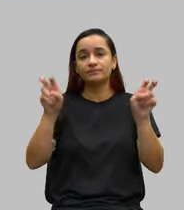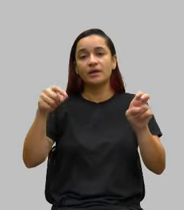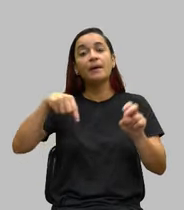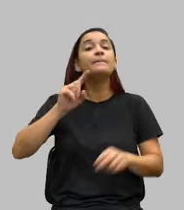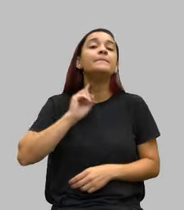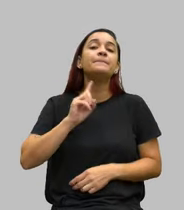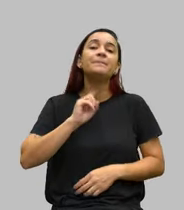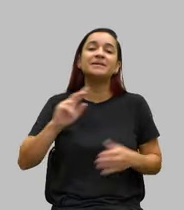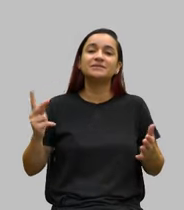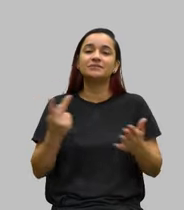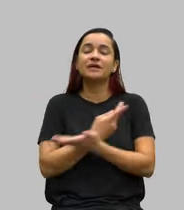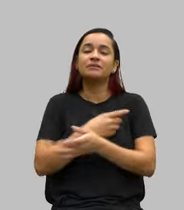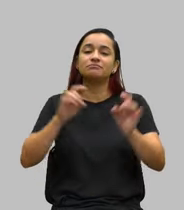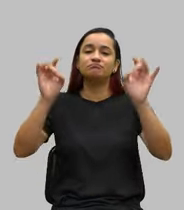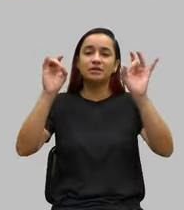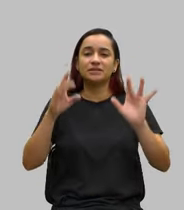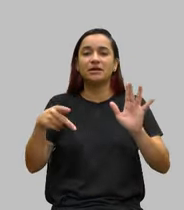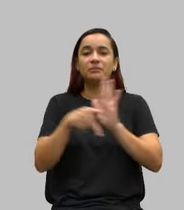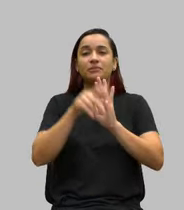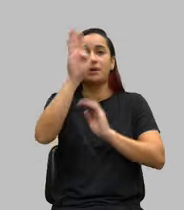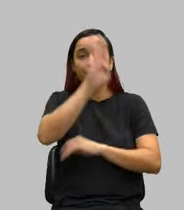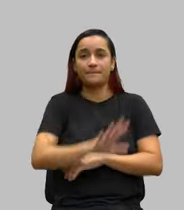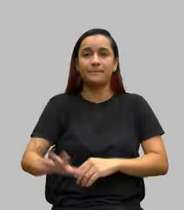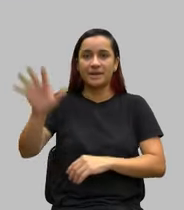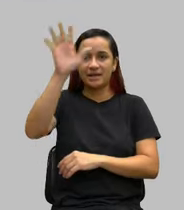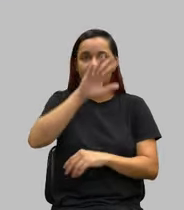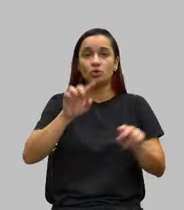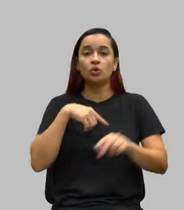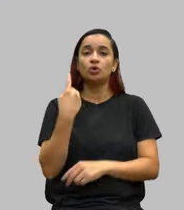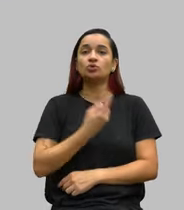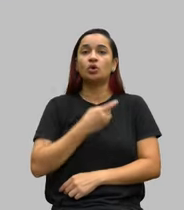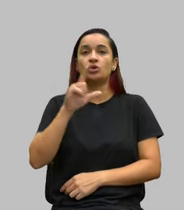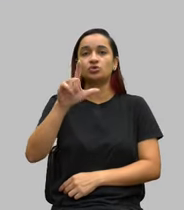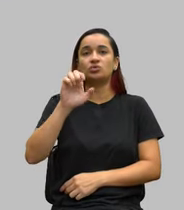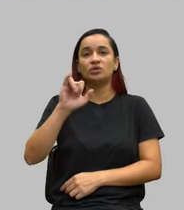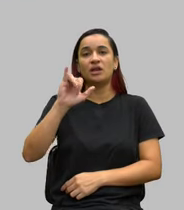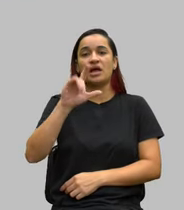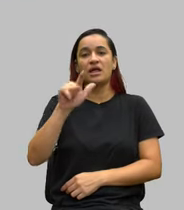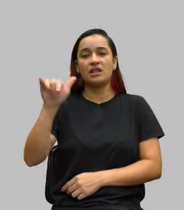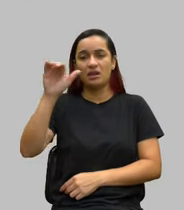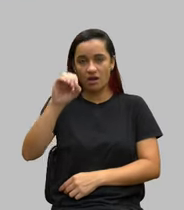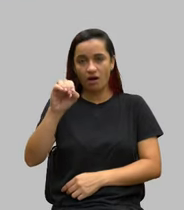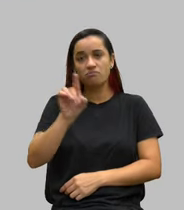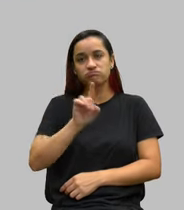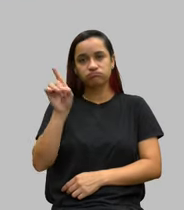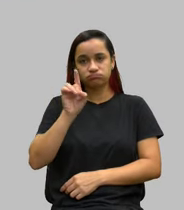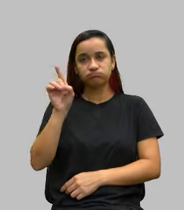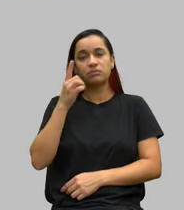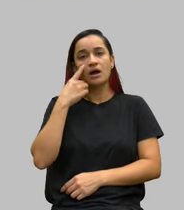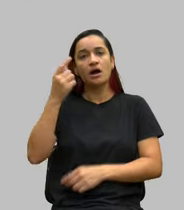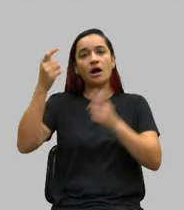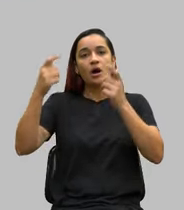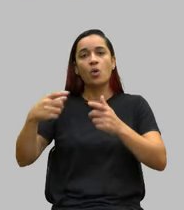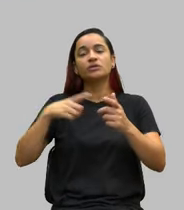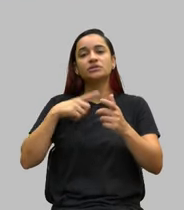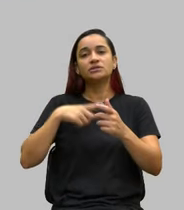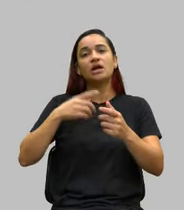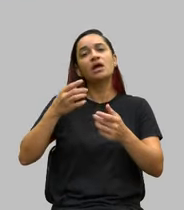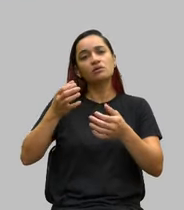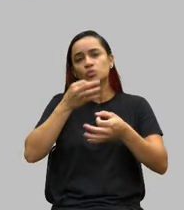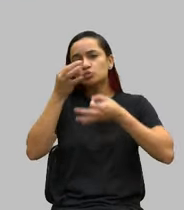senário nacional nos nossos leilões e inclusive recebendo elogios aí da secretaria nacional né de políticas sobre